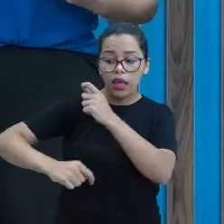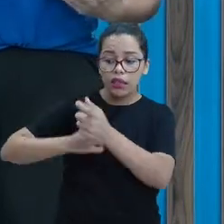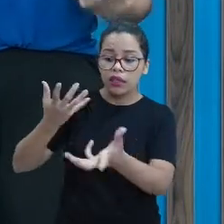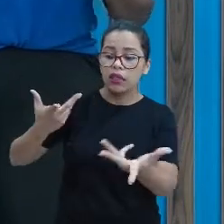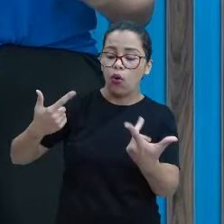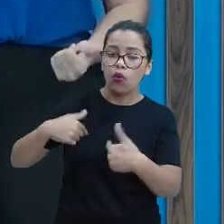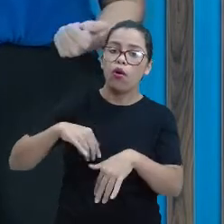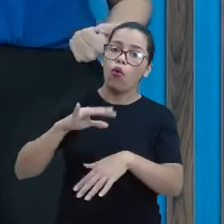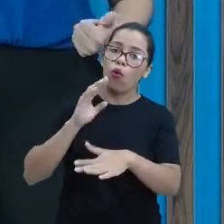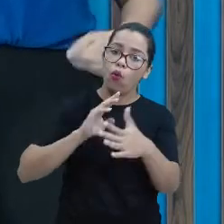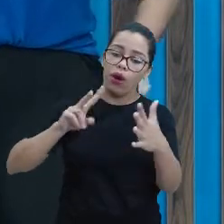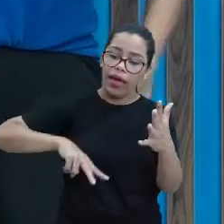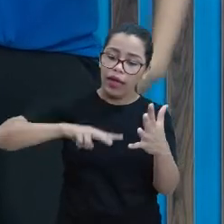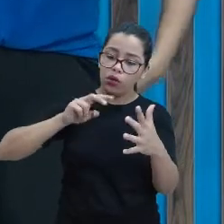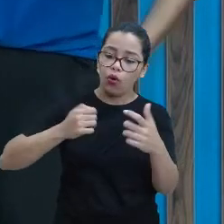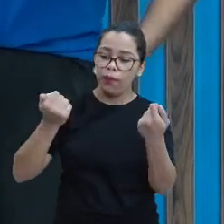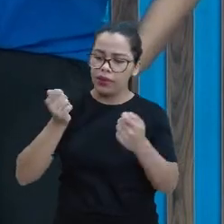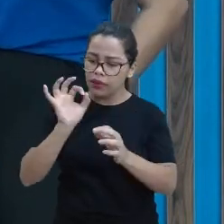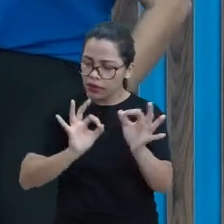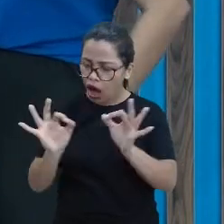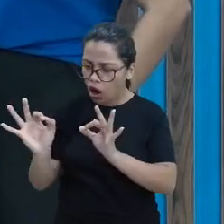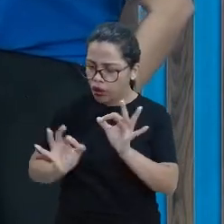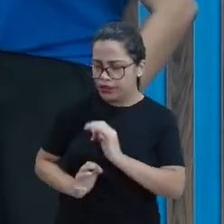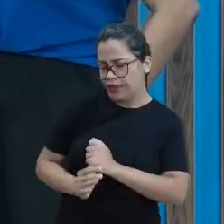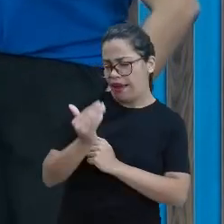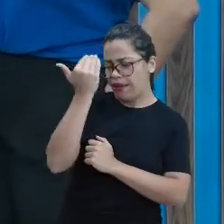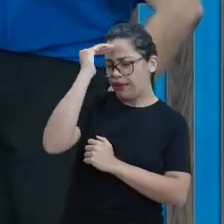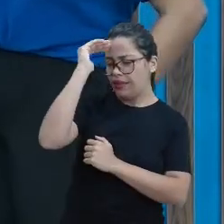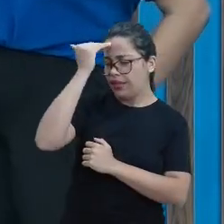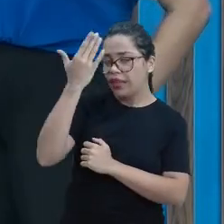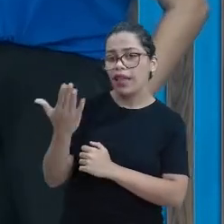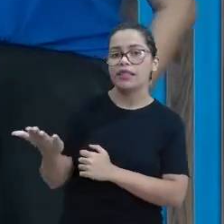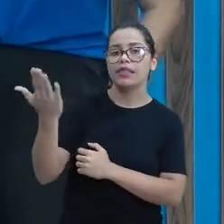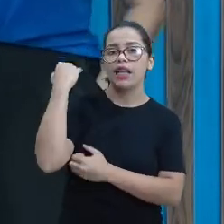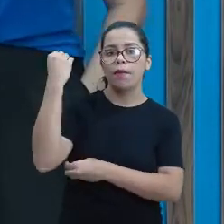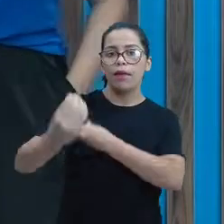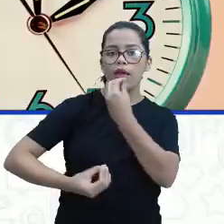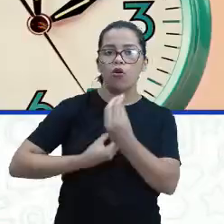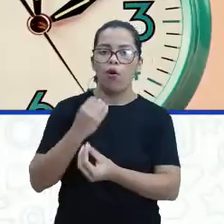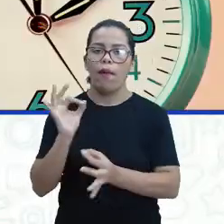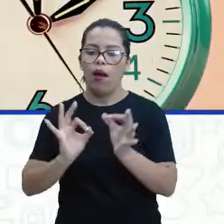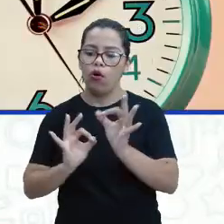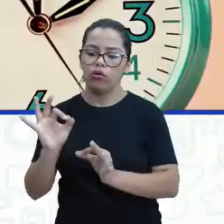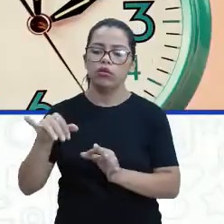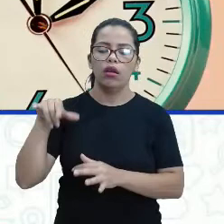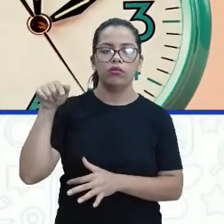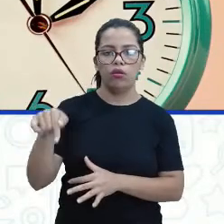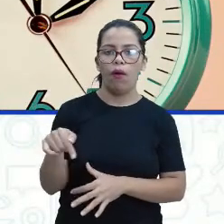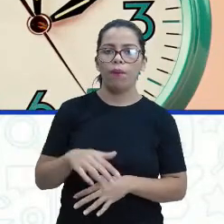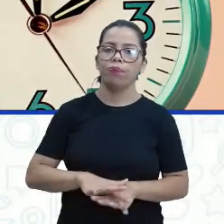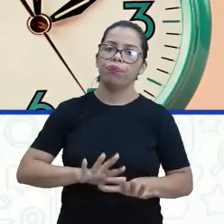linha temporal compreensível. Então, pronto, ele pode ser cronológico, quando segue uma ordem